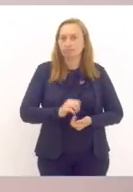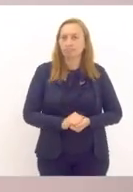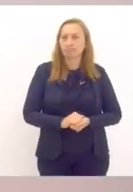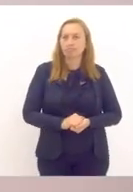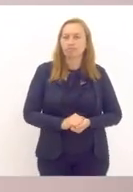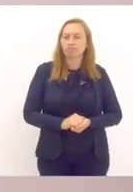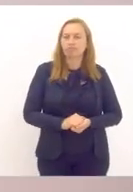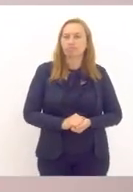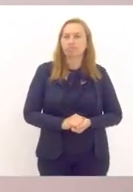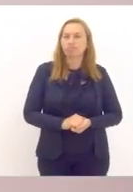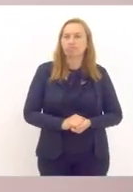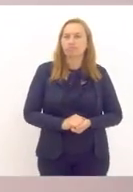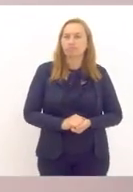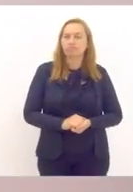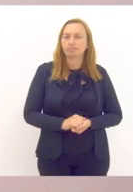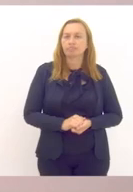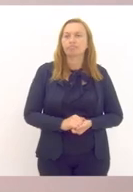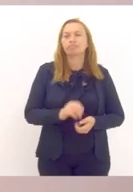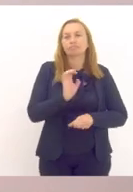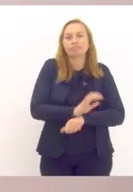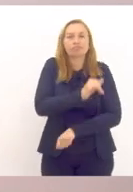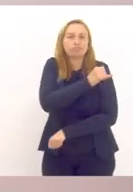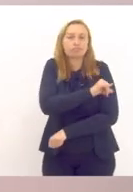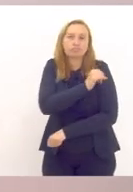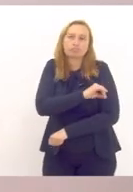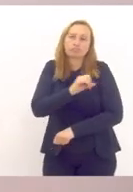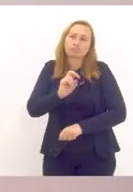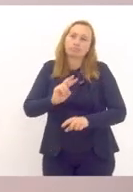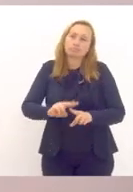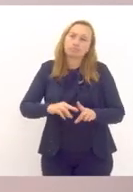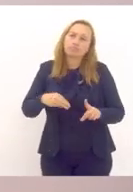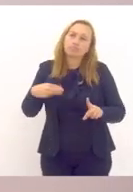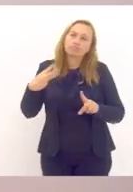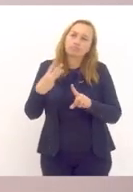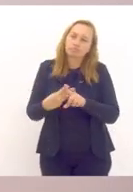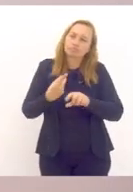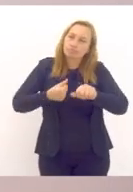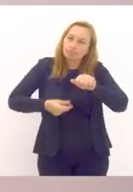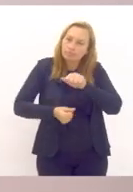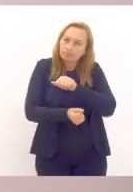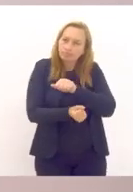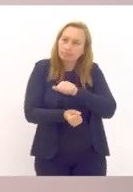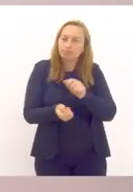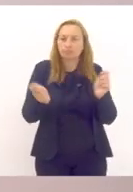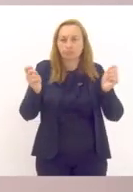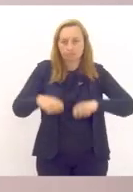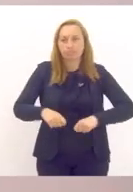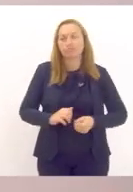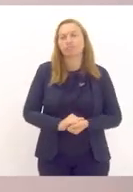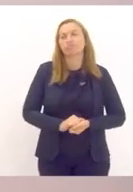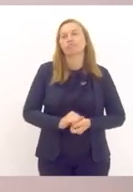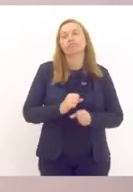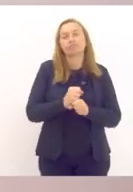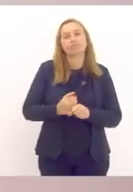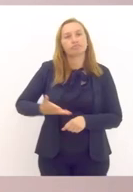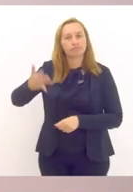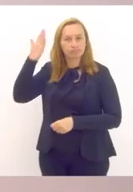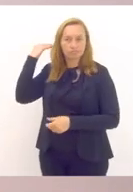RJ. Ou seja, o Estado do Rio triplicou o seu investimento, a capacidade de investimento no ano